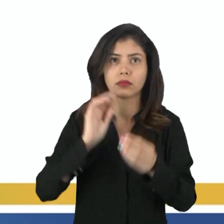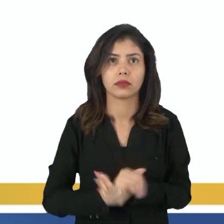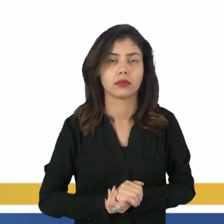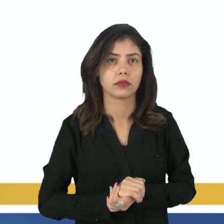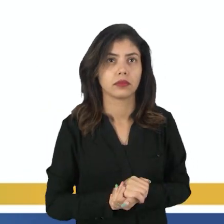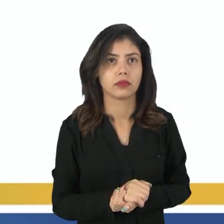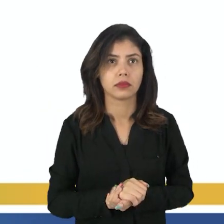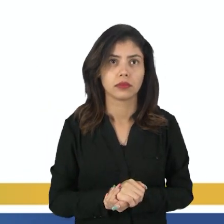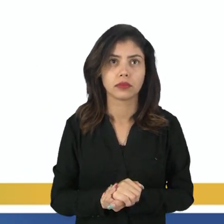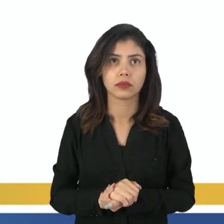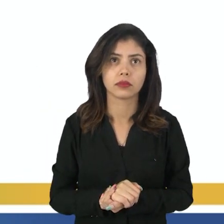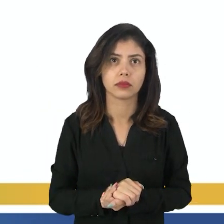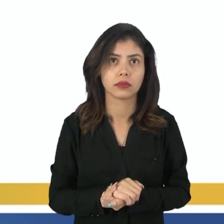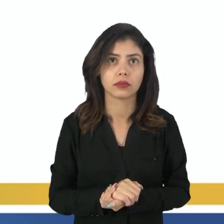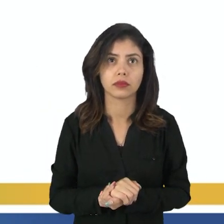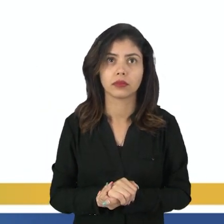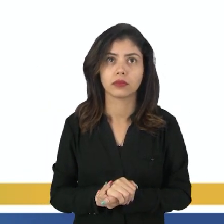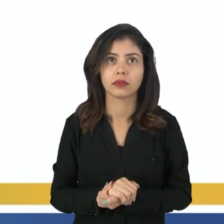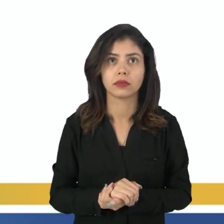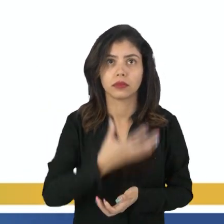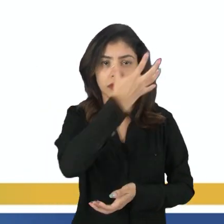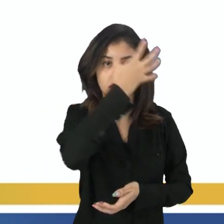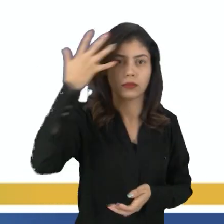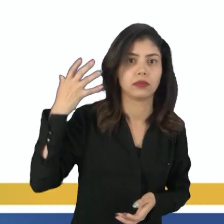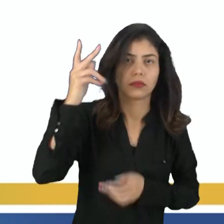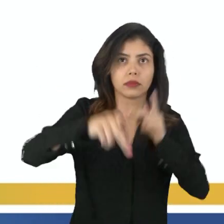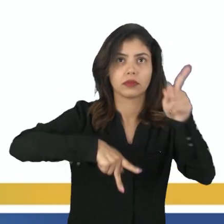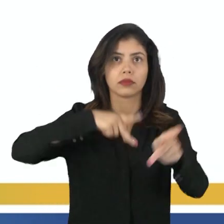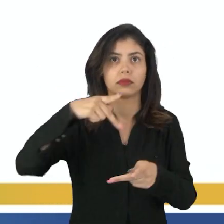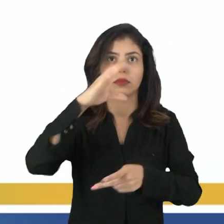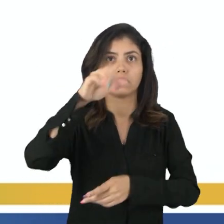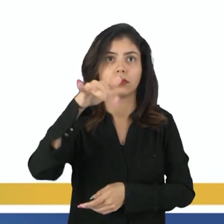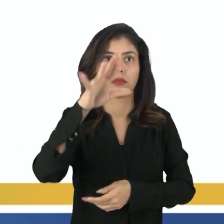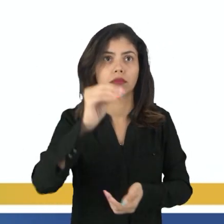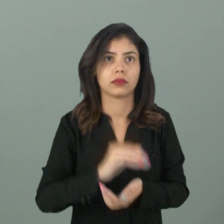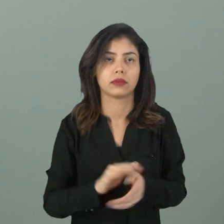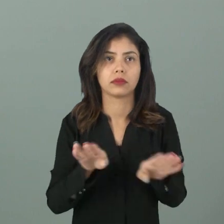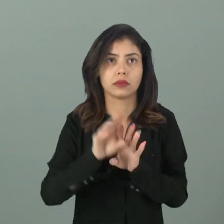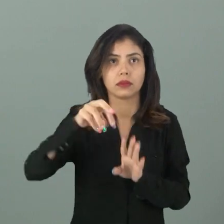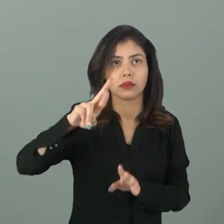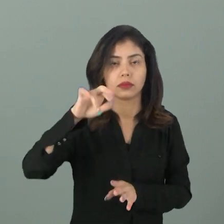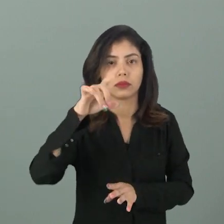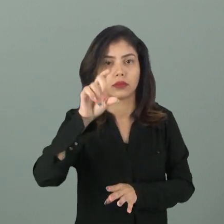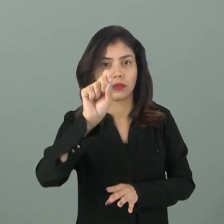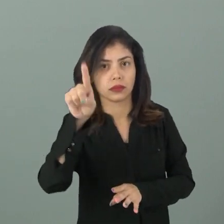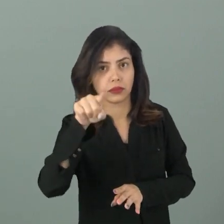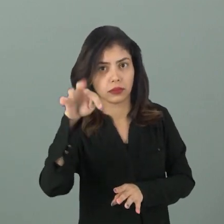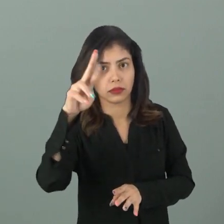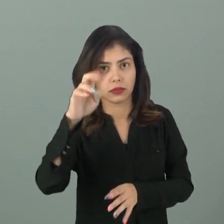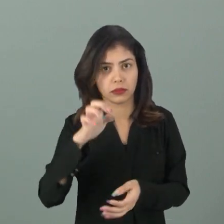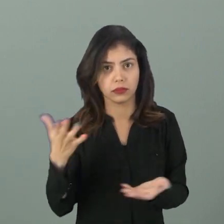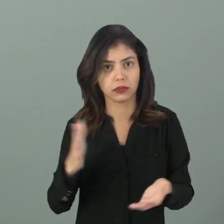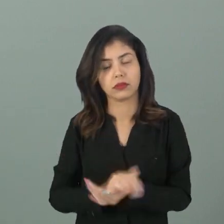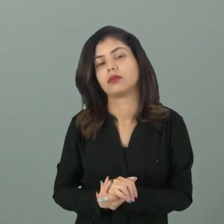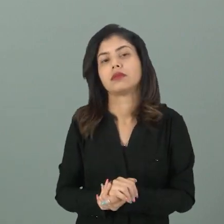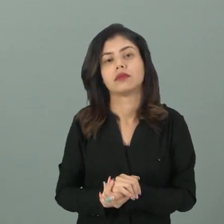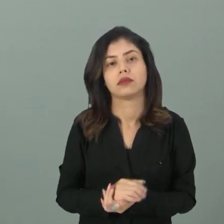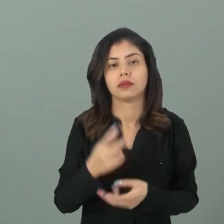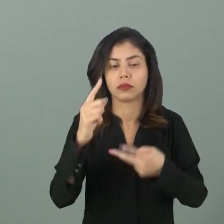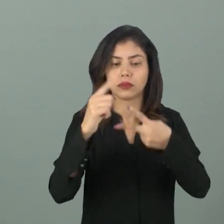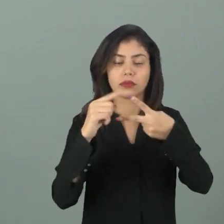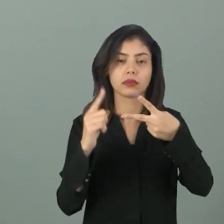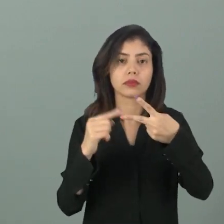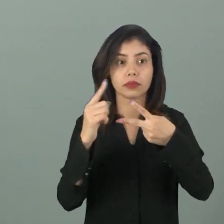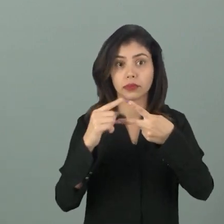jograis, aliás, com os temas de caráter popular, cômico e moralizante. Então, são essas